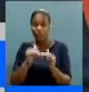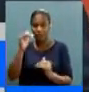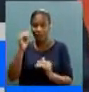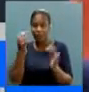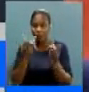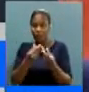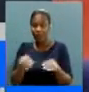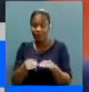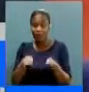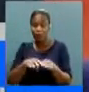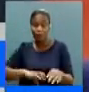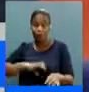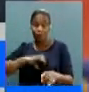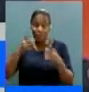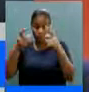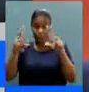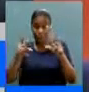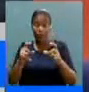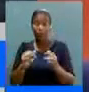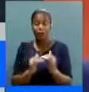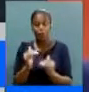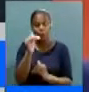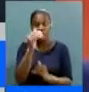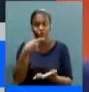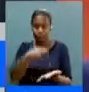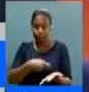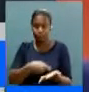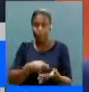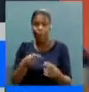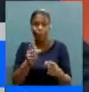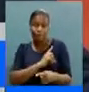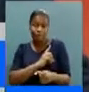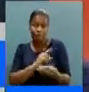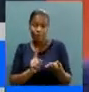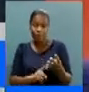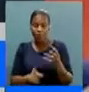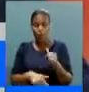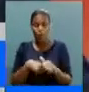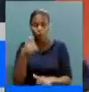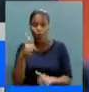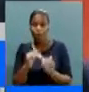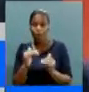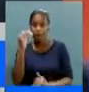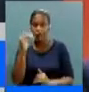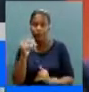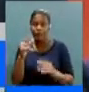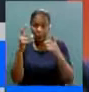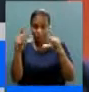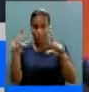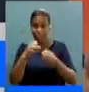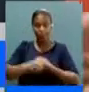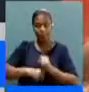nível de confiança dos operadores econômicos o aumento de investimentos privados a melhoria eo aumento de empresas